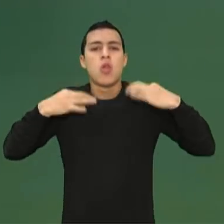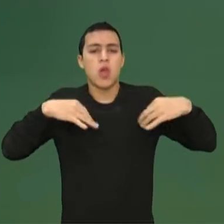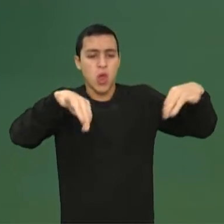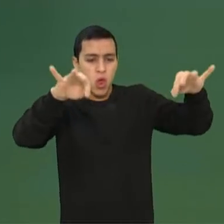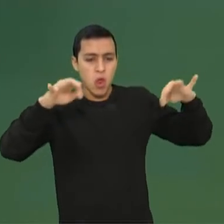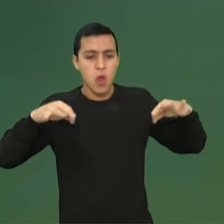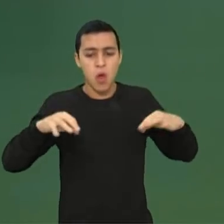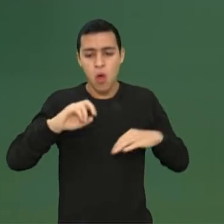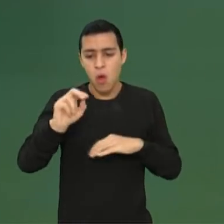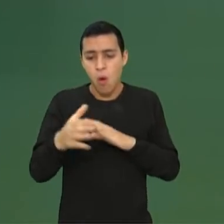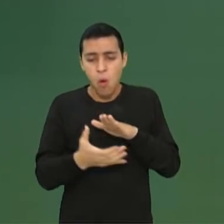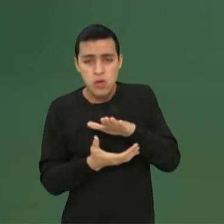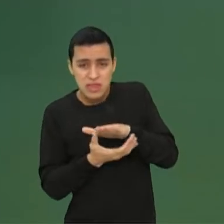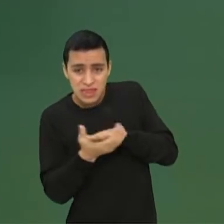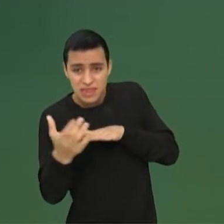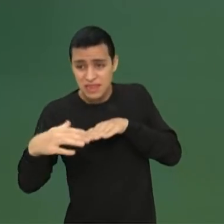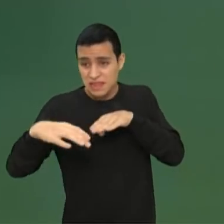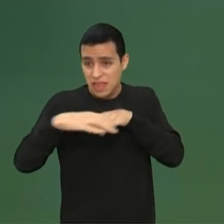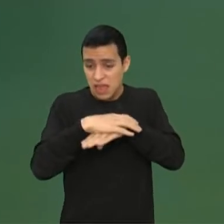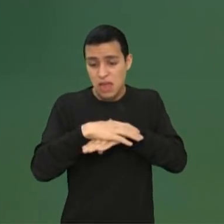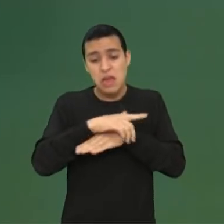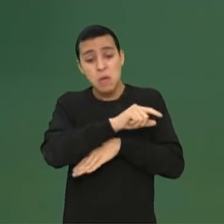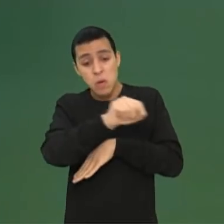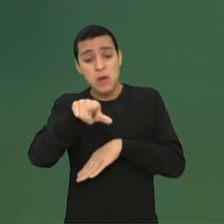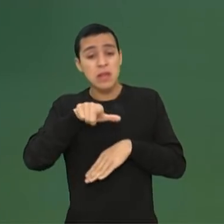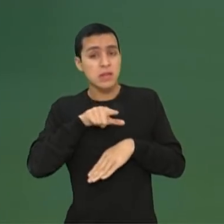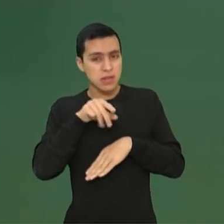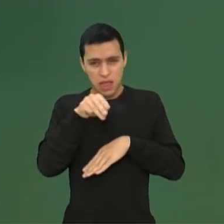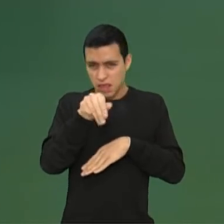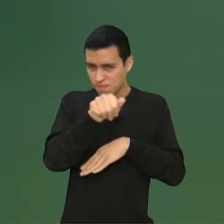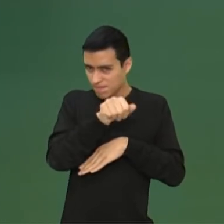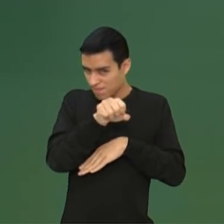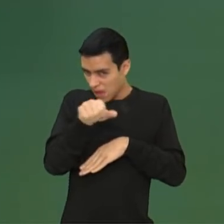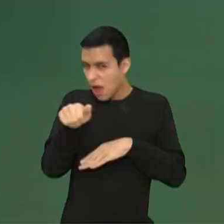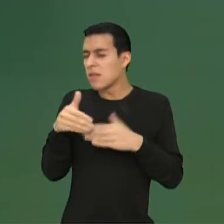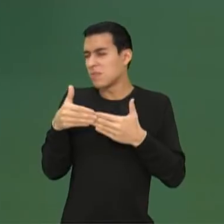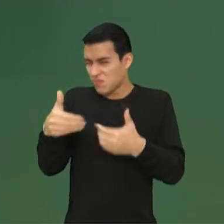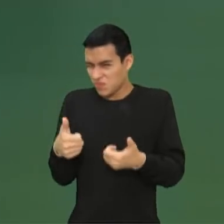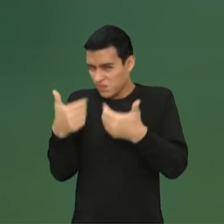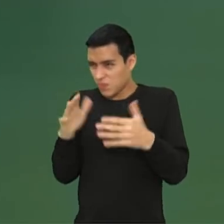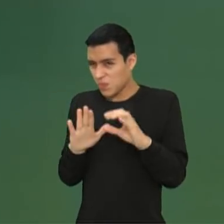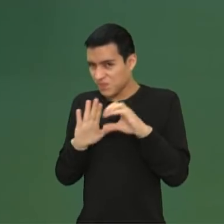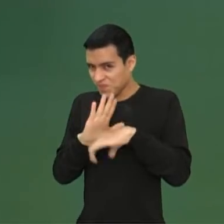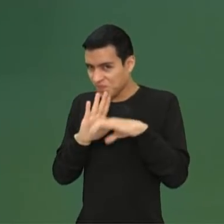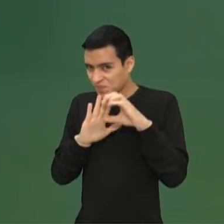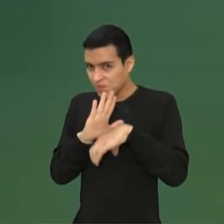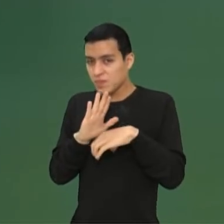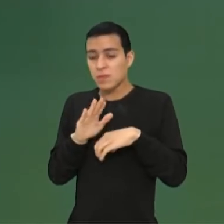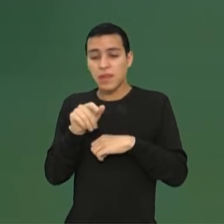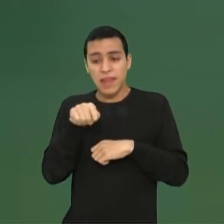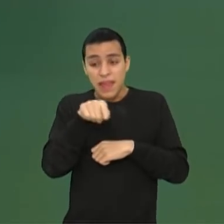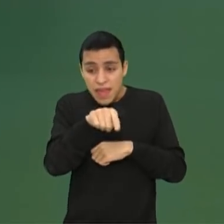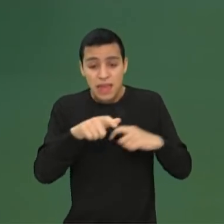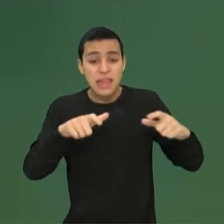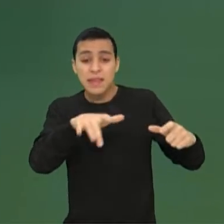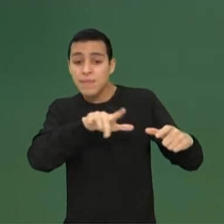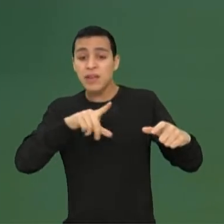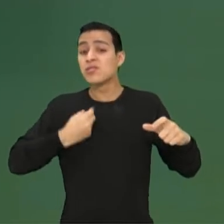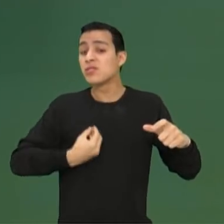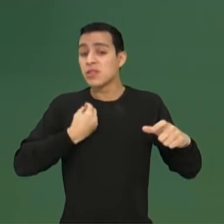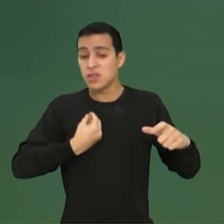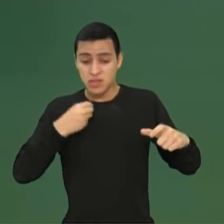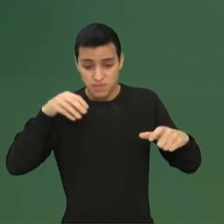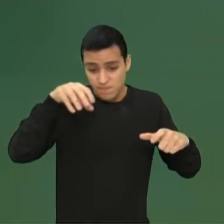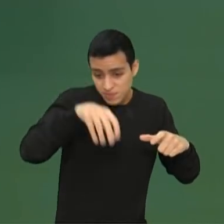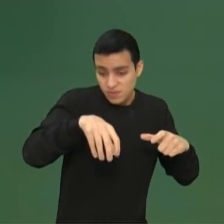um tênis, eles têm massa, eu já vou explicar o que é massa para vocês. Eles ocupam um lugar no espaço, então